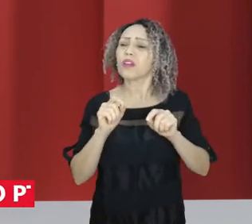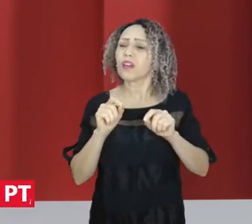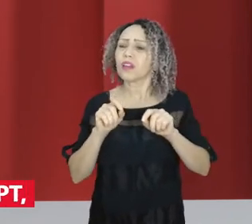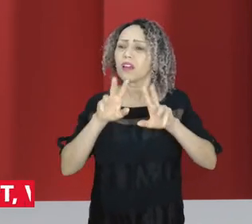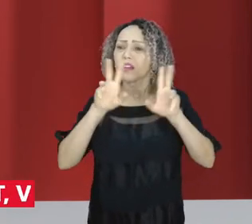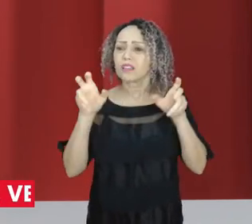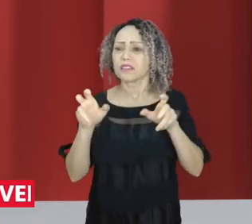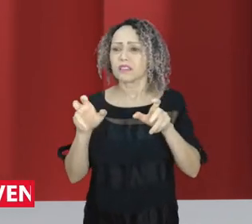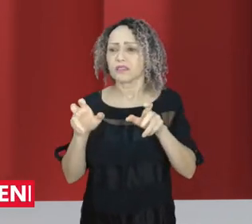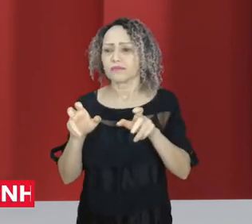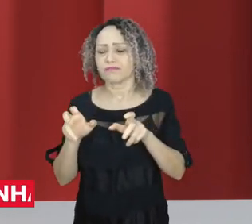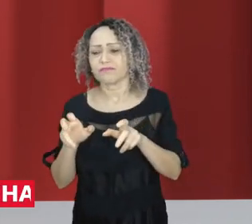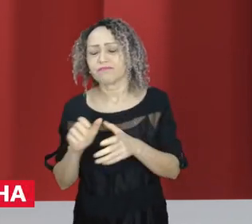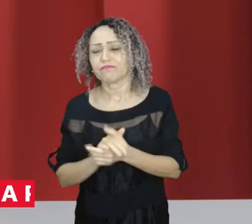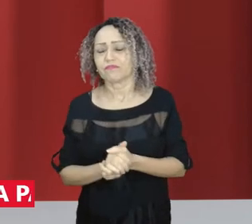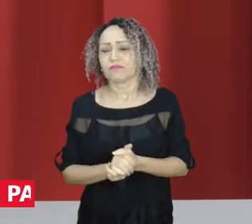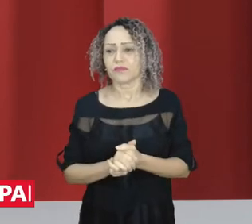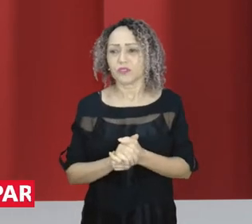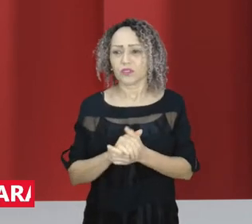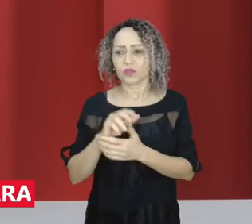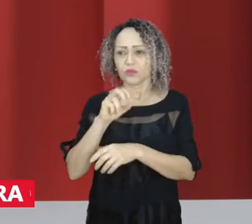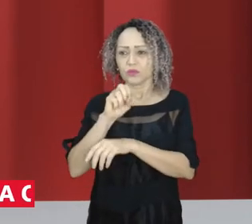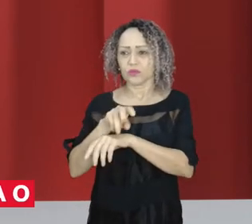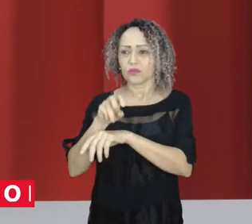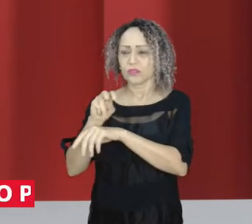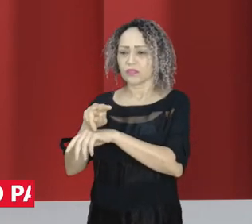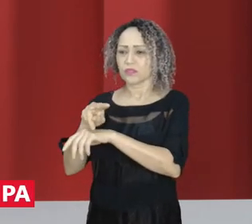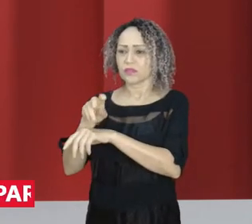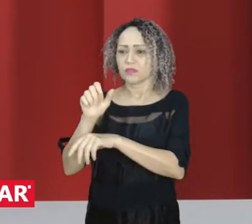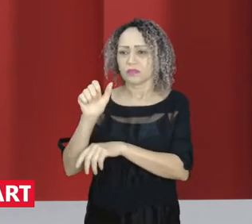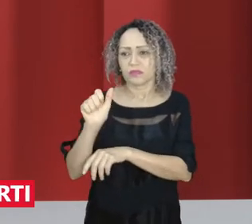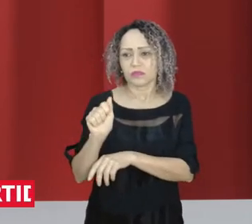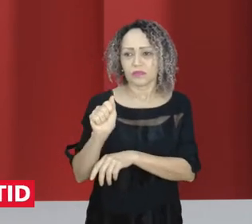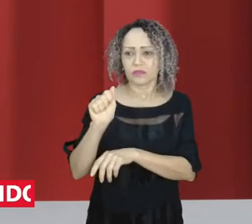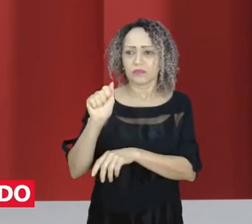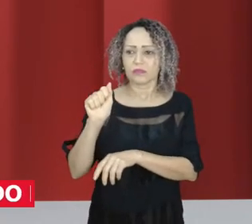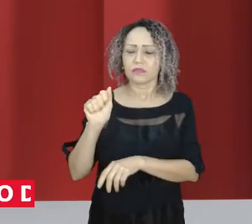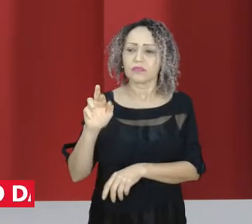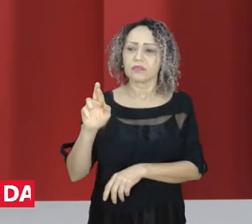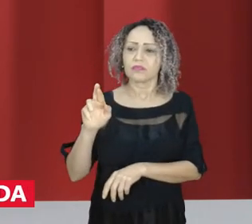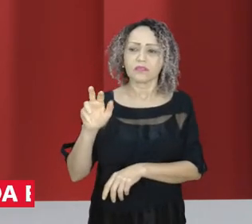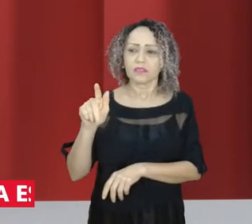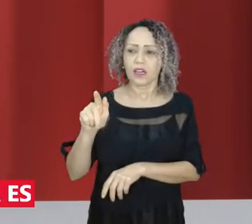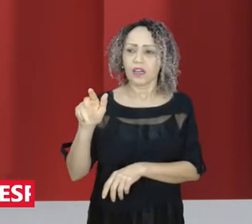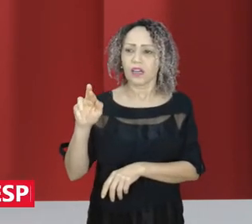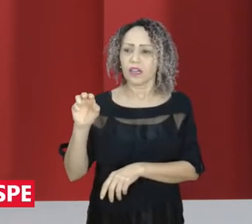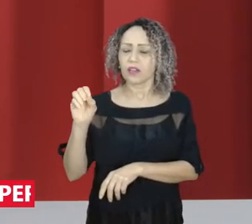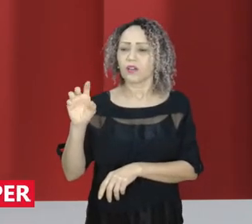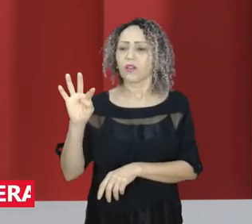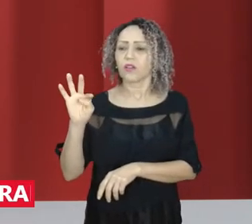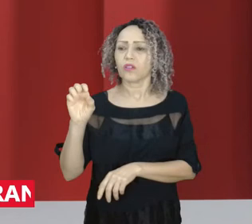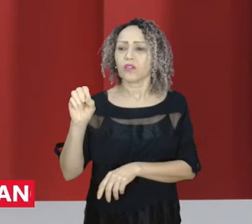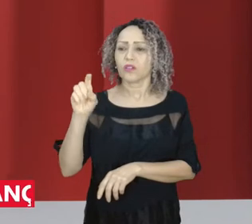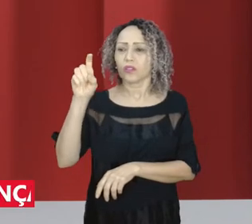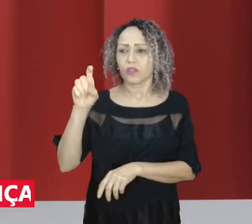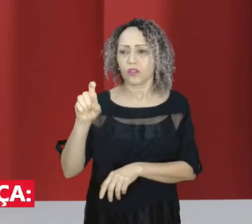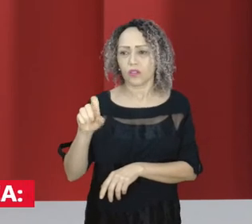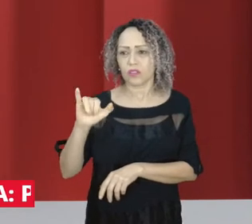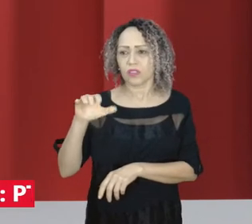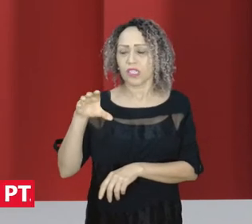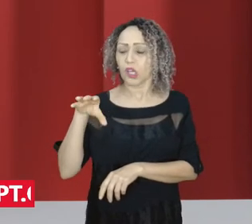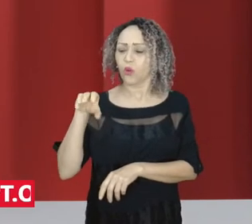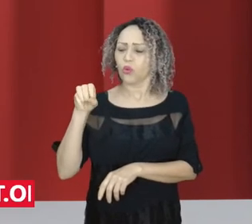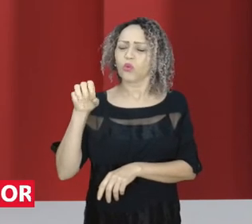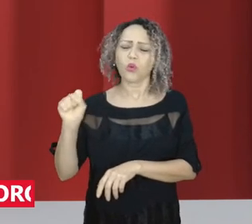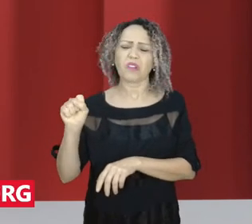as cidades que estão próximas ali a grandes usos, né, uso ostensivo de agrotóxicos, têm as maiores taxas